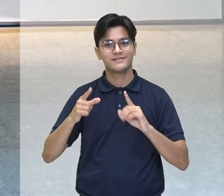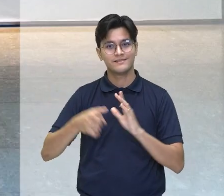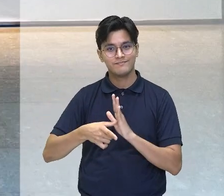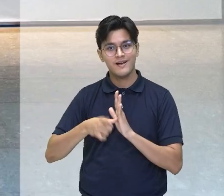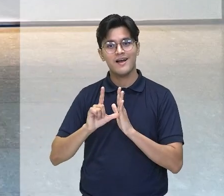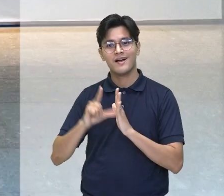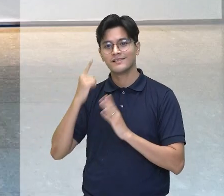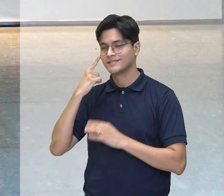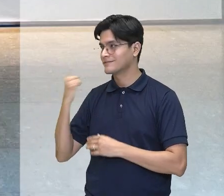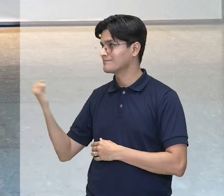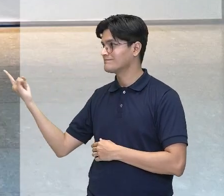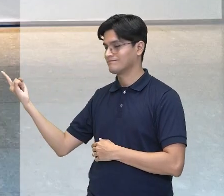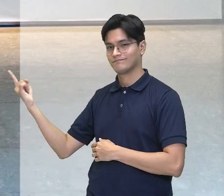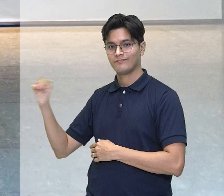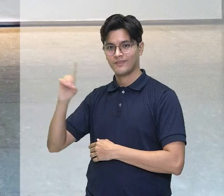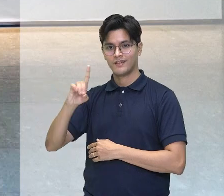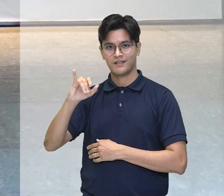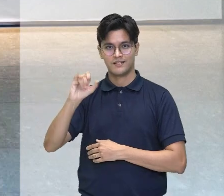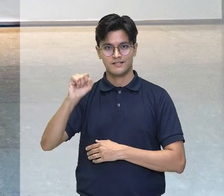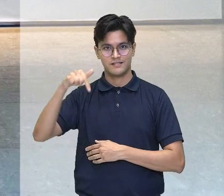capacidade de armazenamento.